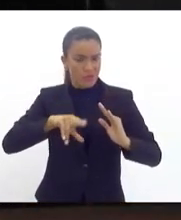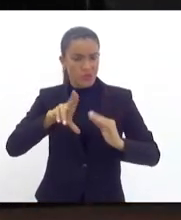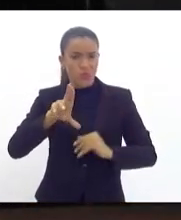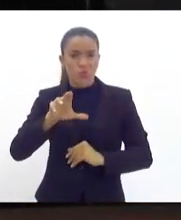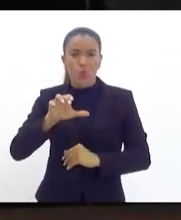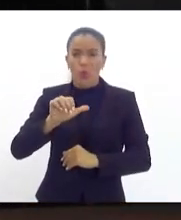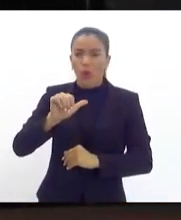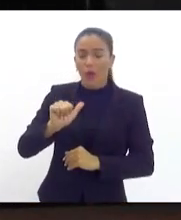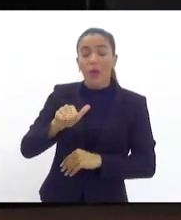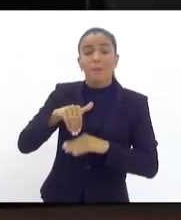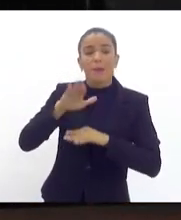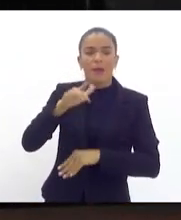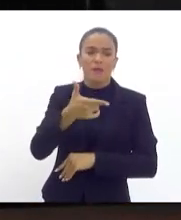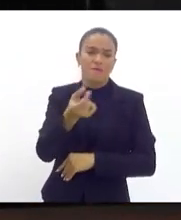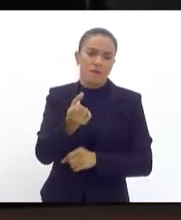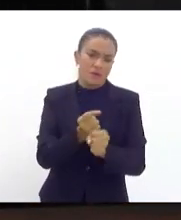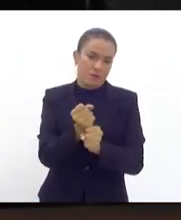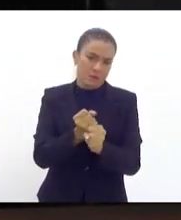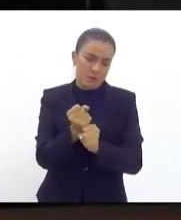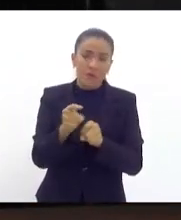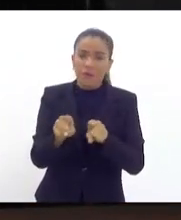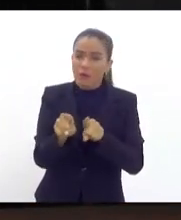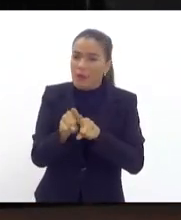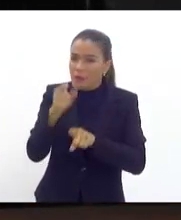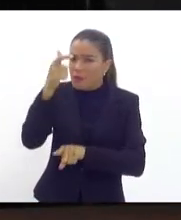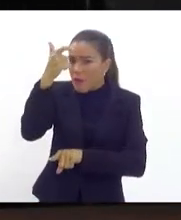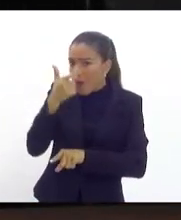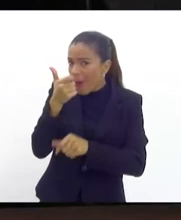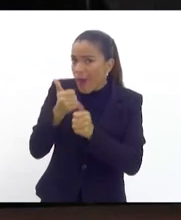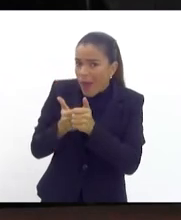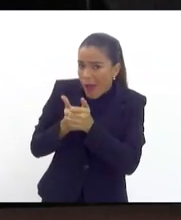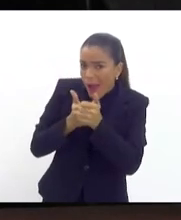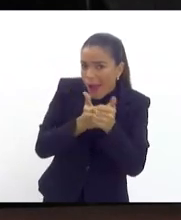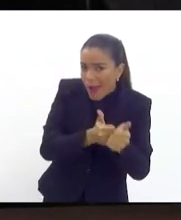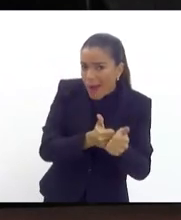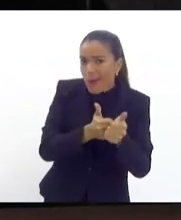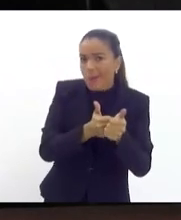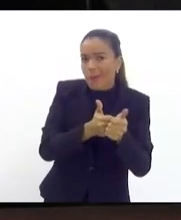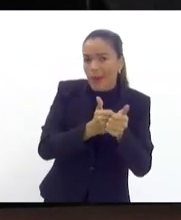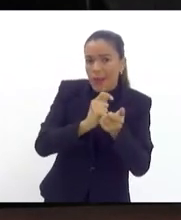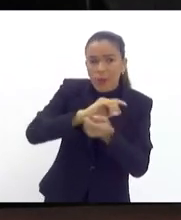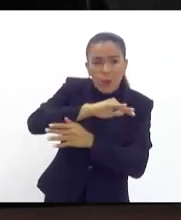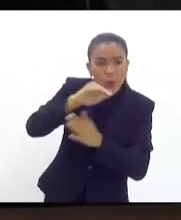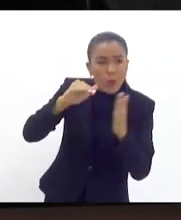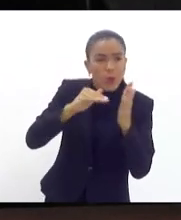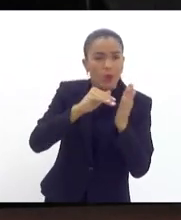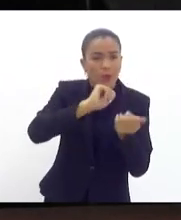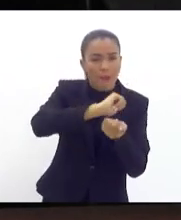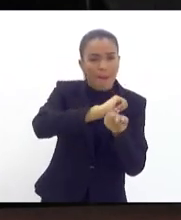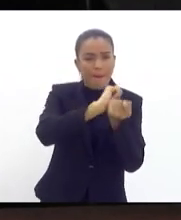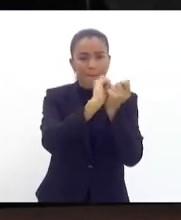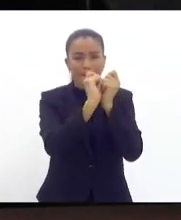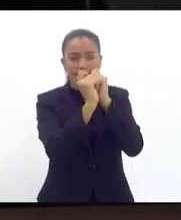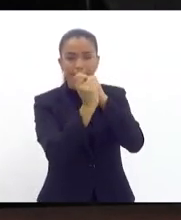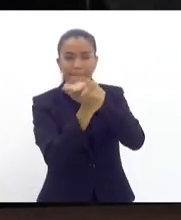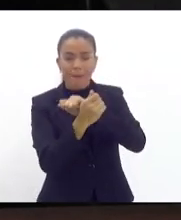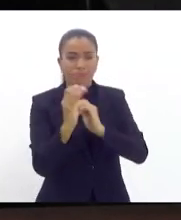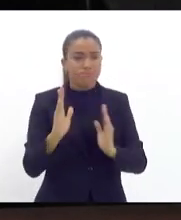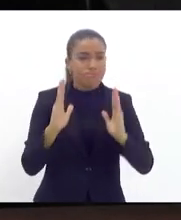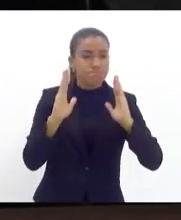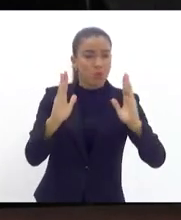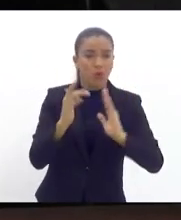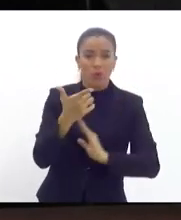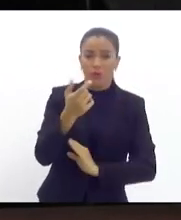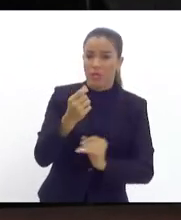mais de 20 anos na Tijuca e que acompanhou é todas as transformações que a Tijuca teve nos últimos 20 anos